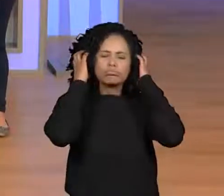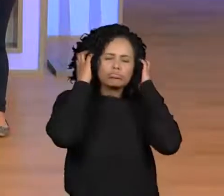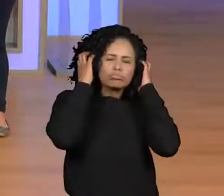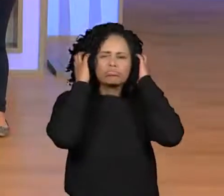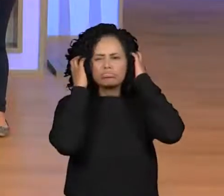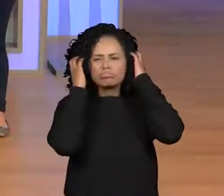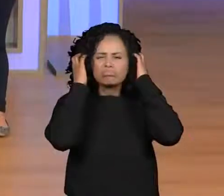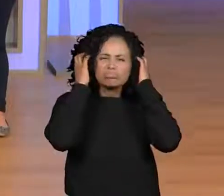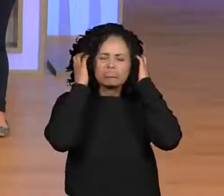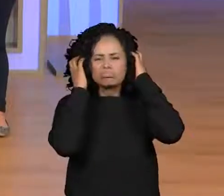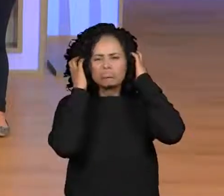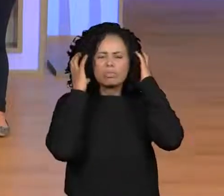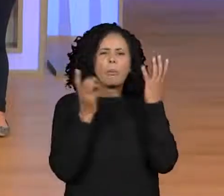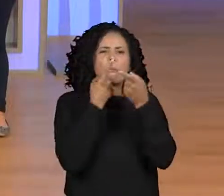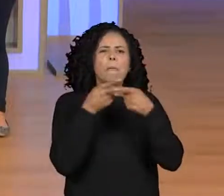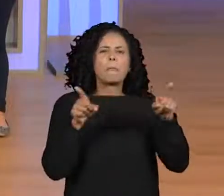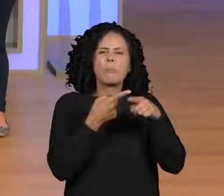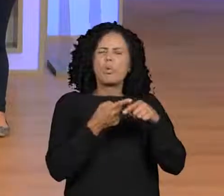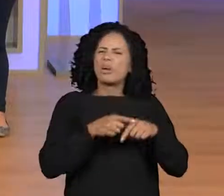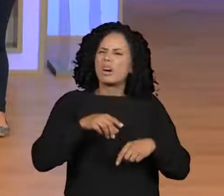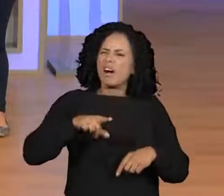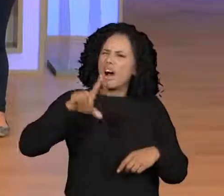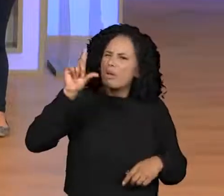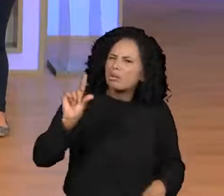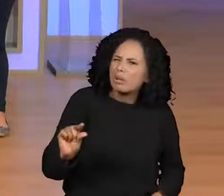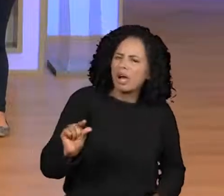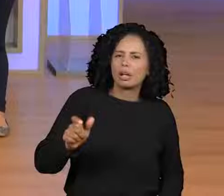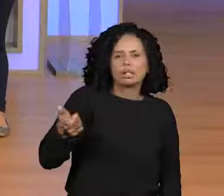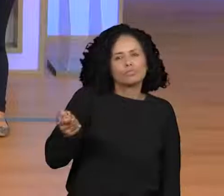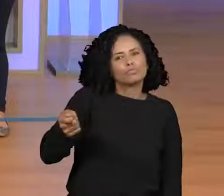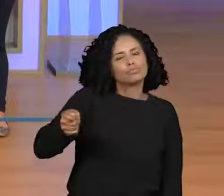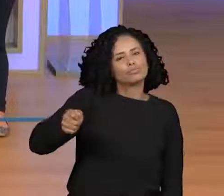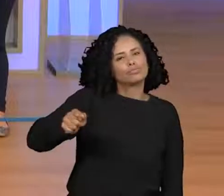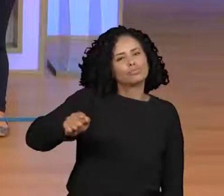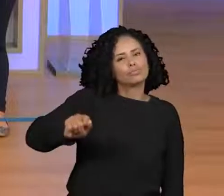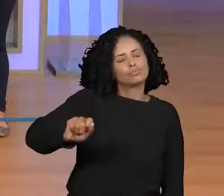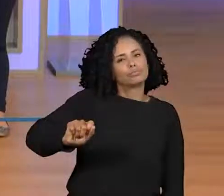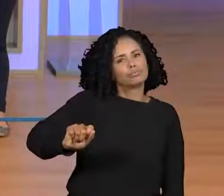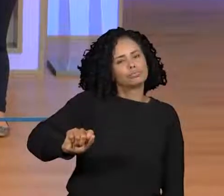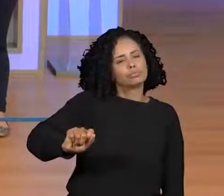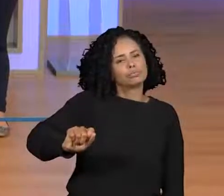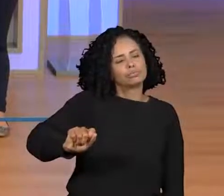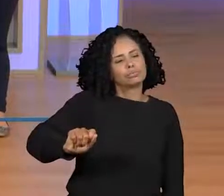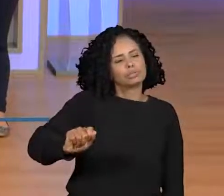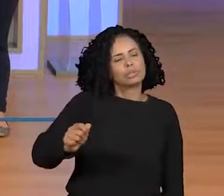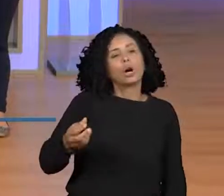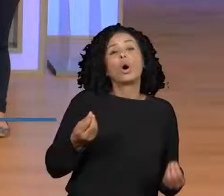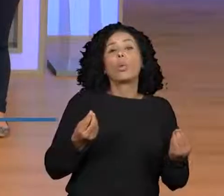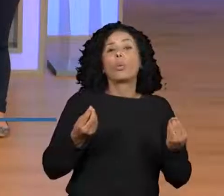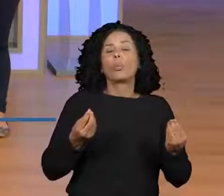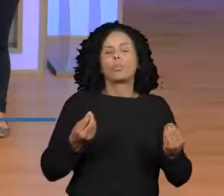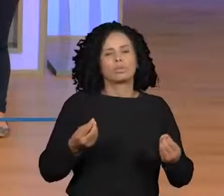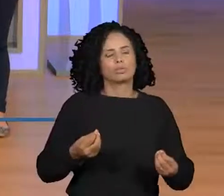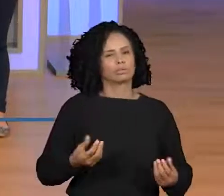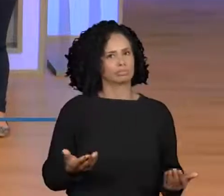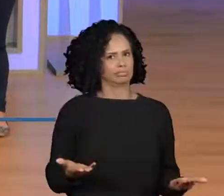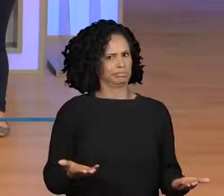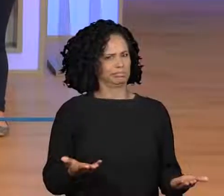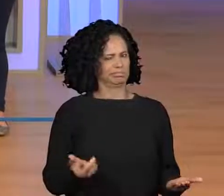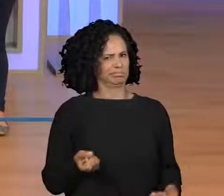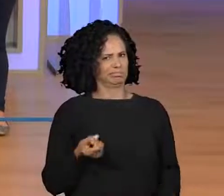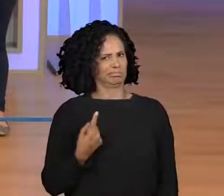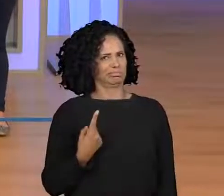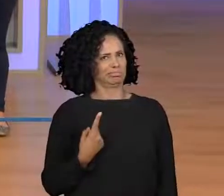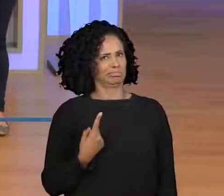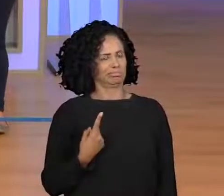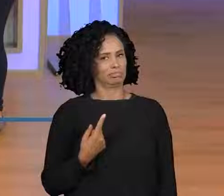a altura dessa música, você vai ter que deixar essa música mais grave. Olha que doideira. A gente está